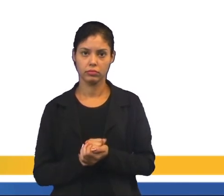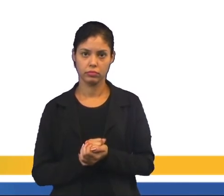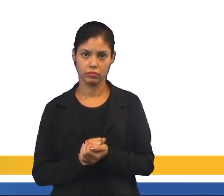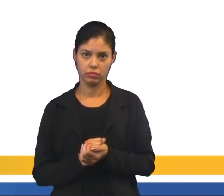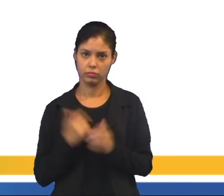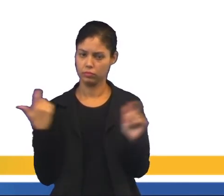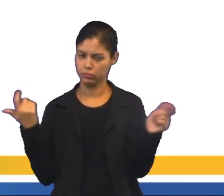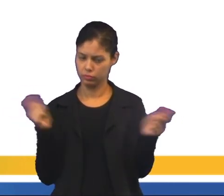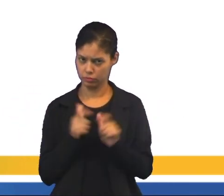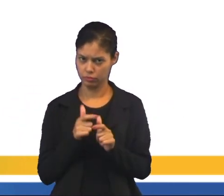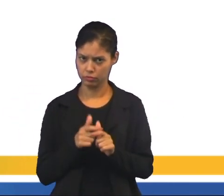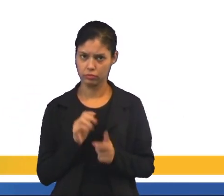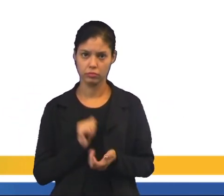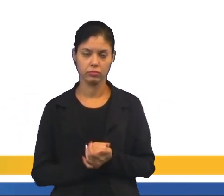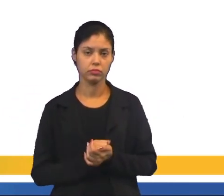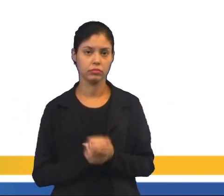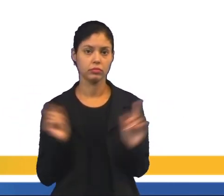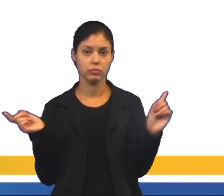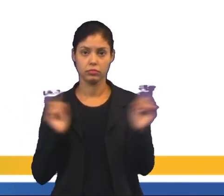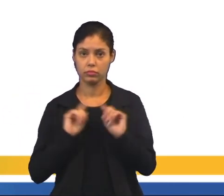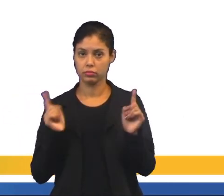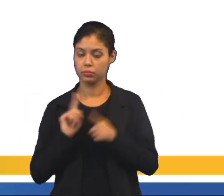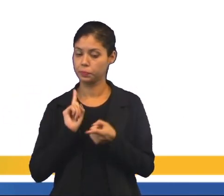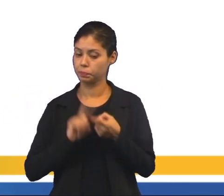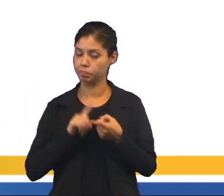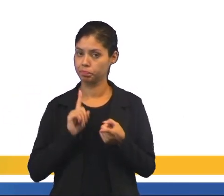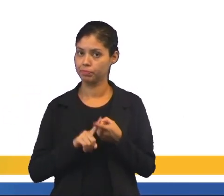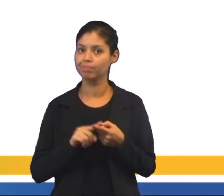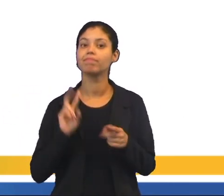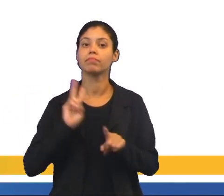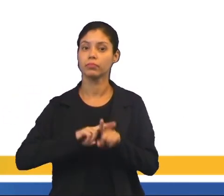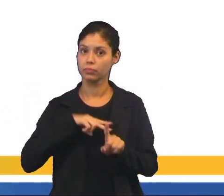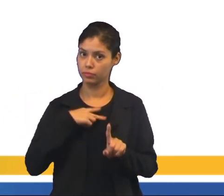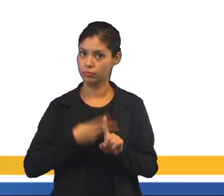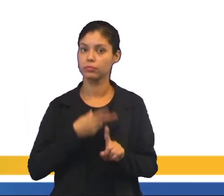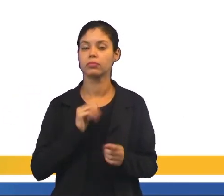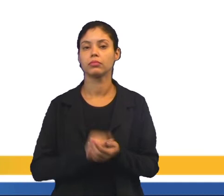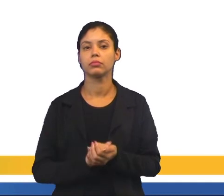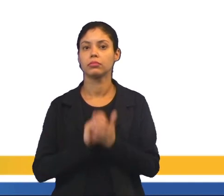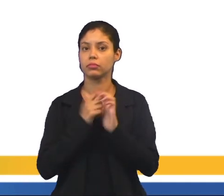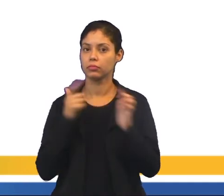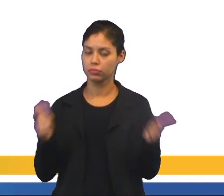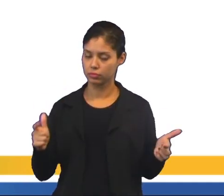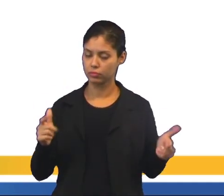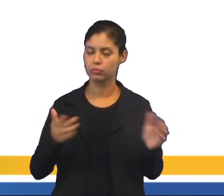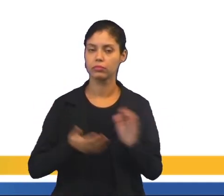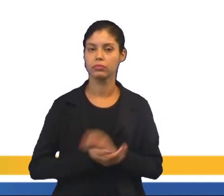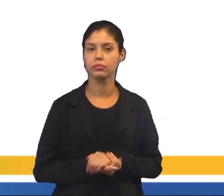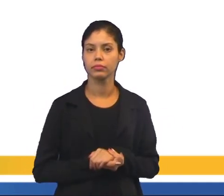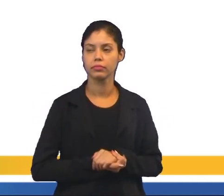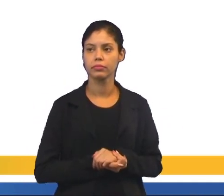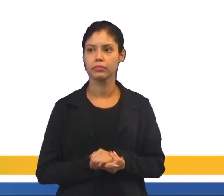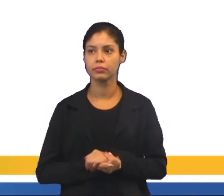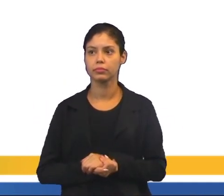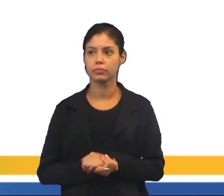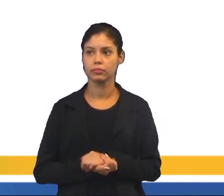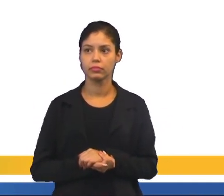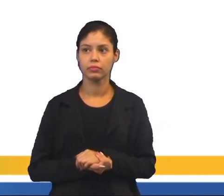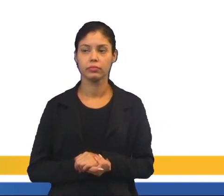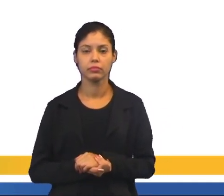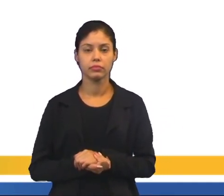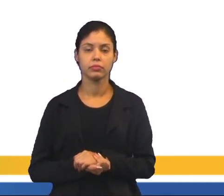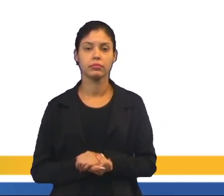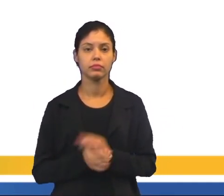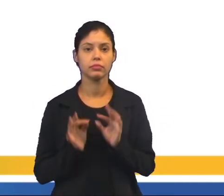ficará reduzida pela metade? Não, porque eu vou duplicar. Duplicar significa aumentar, né?